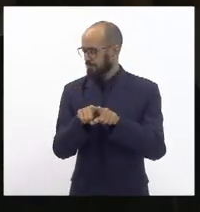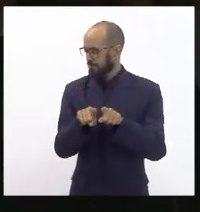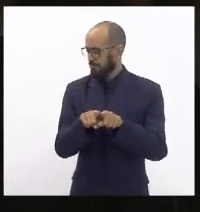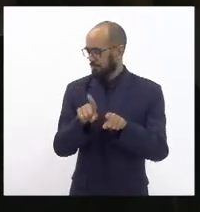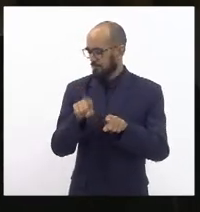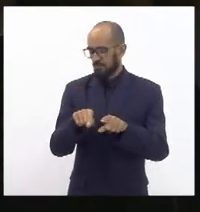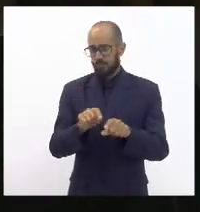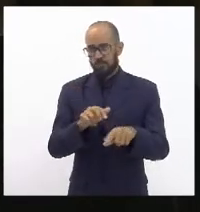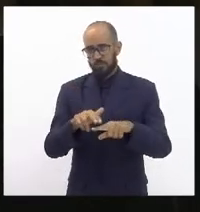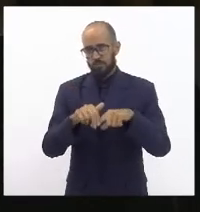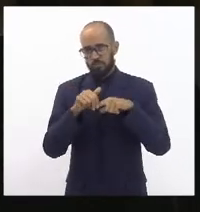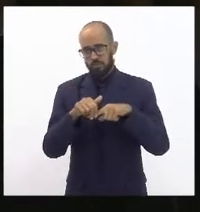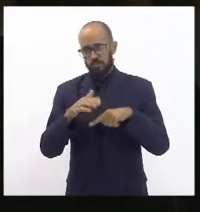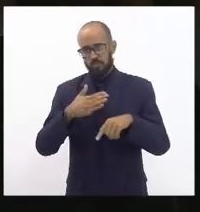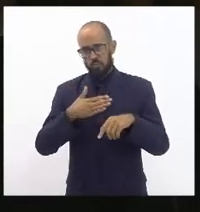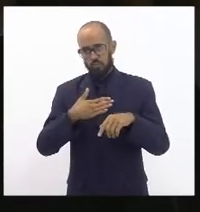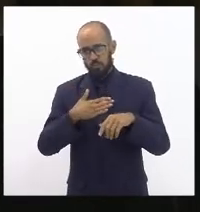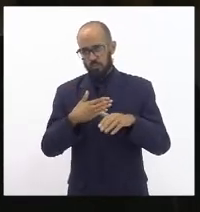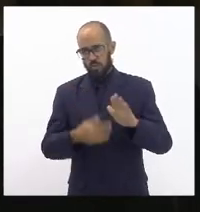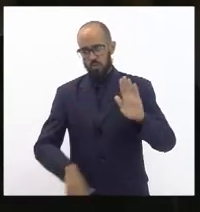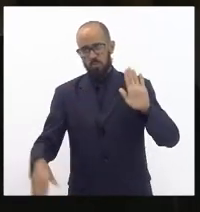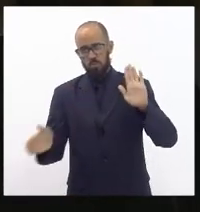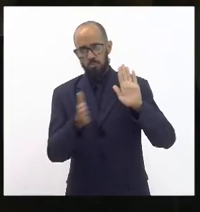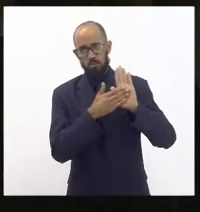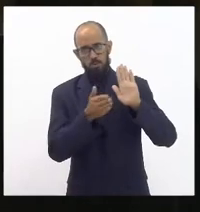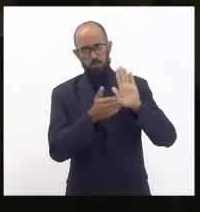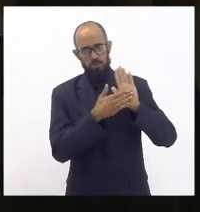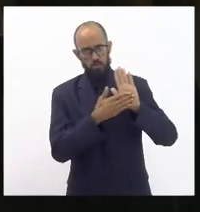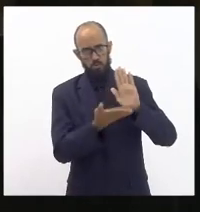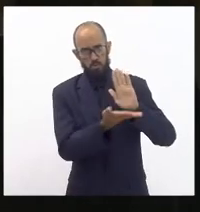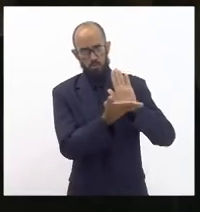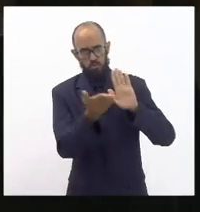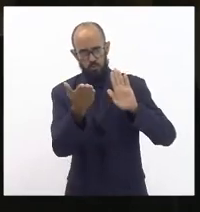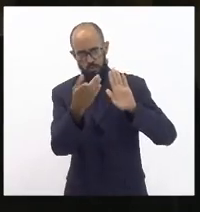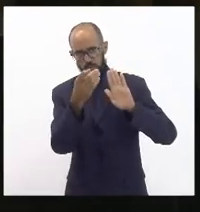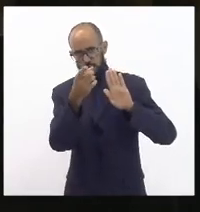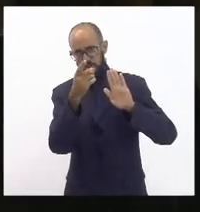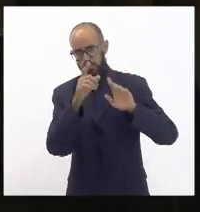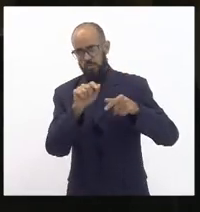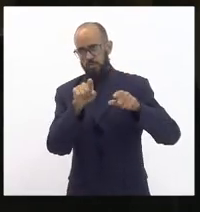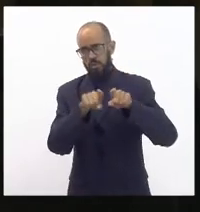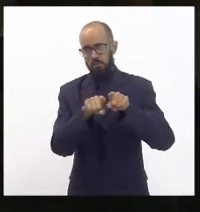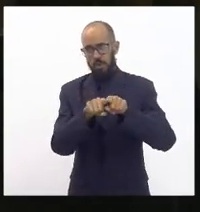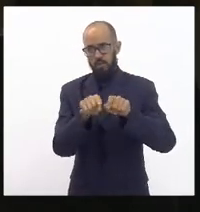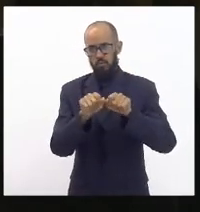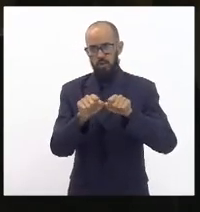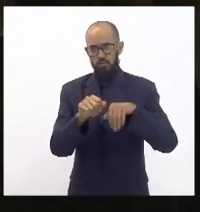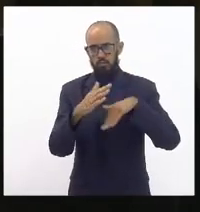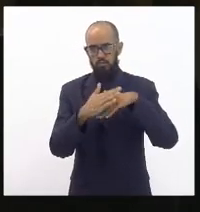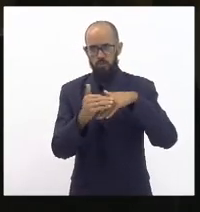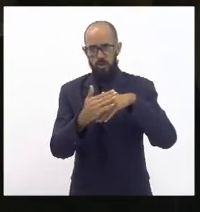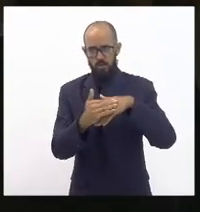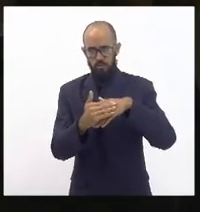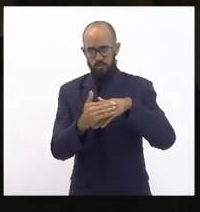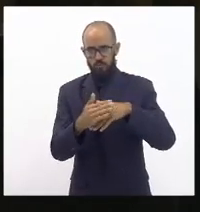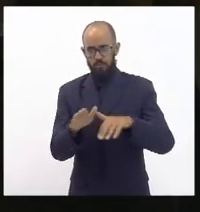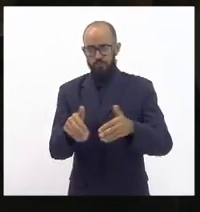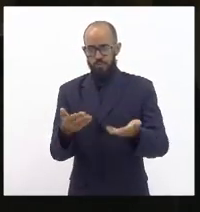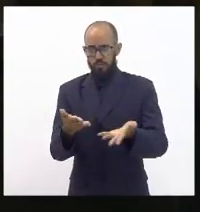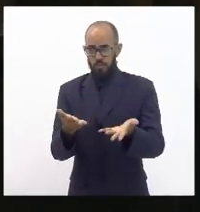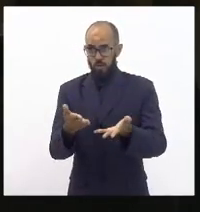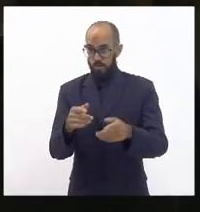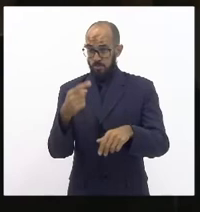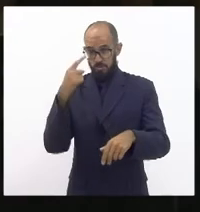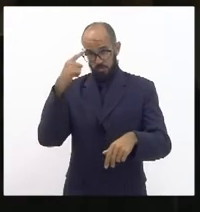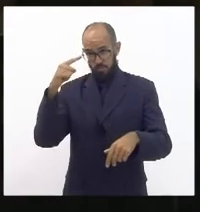é sinal do meu comprometimento e sou muito grata por isso e por isso eu faço com muito carinho e nessa semana já